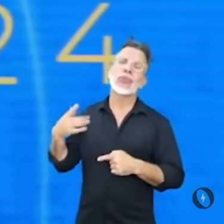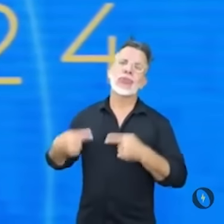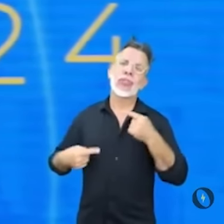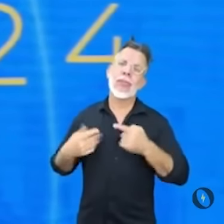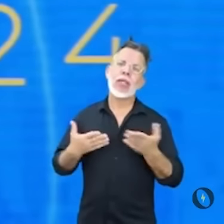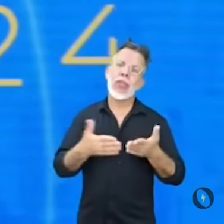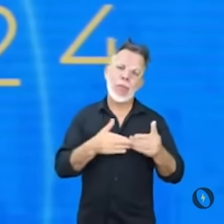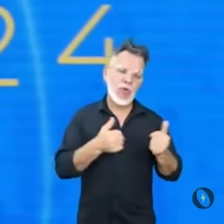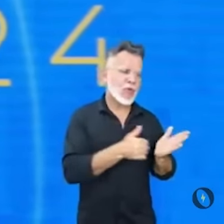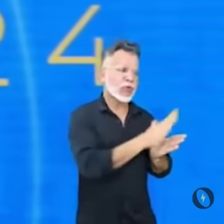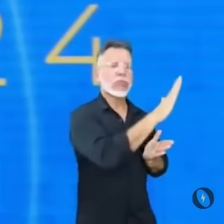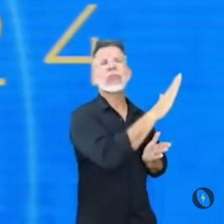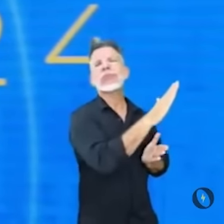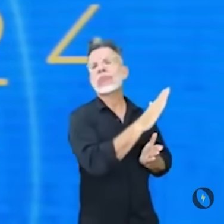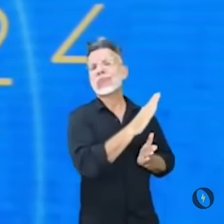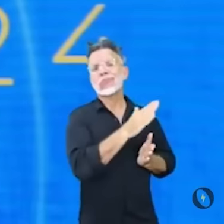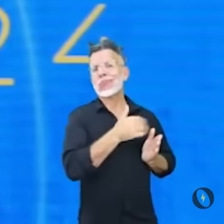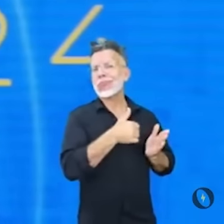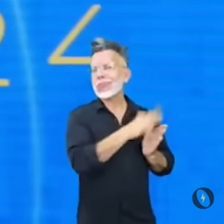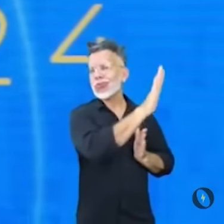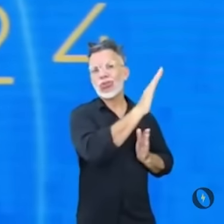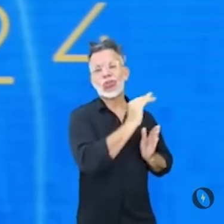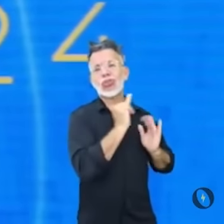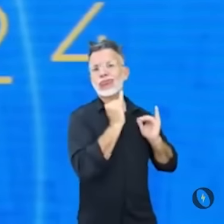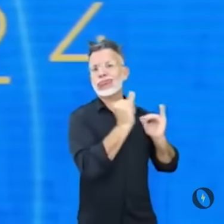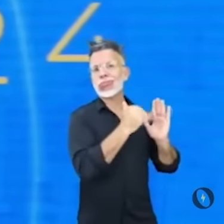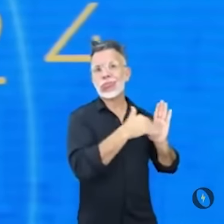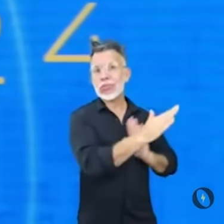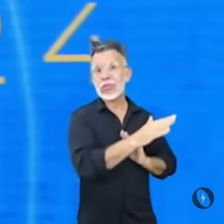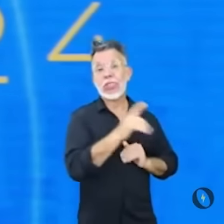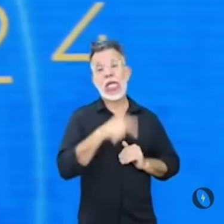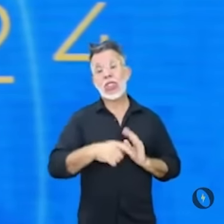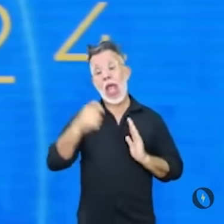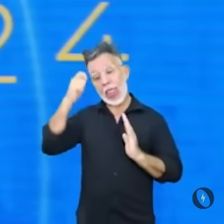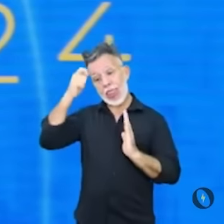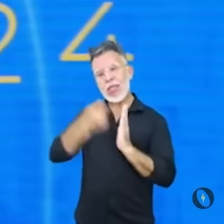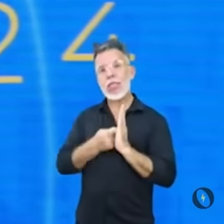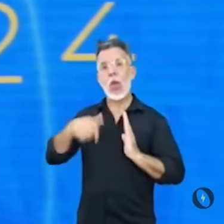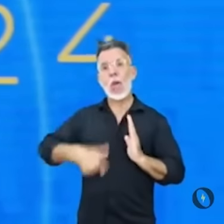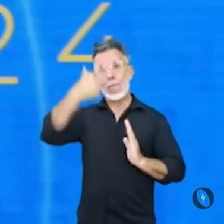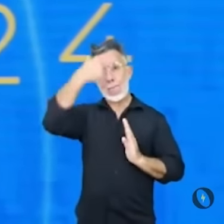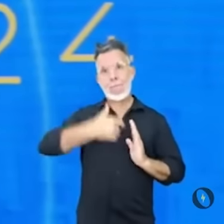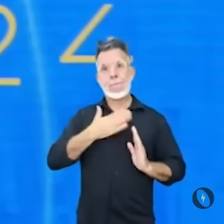só está excluído por decisão do apresentador ok